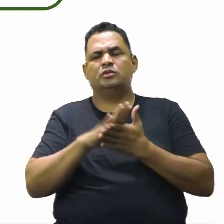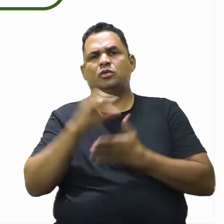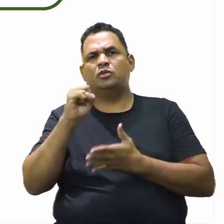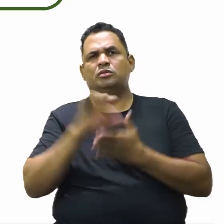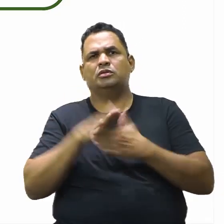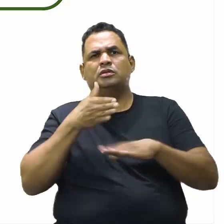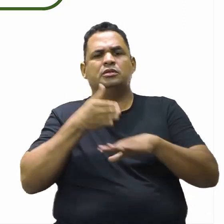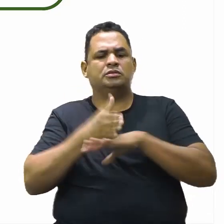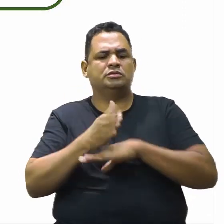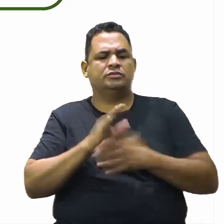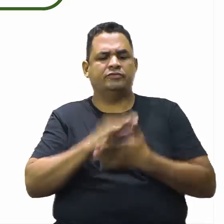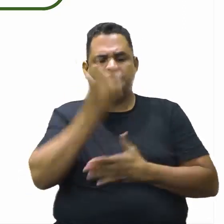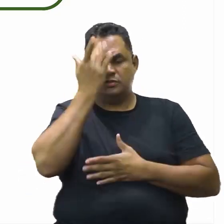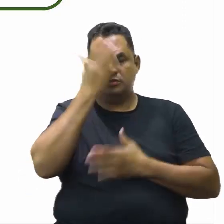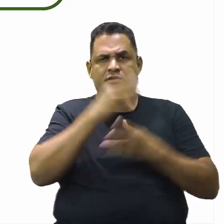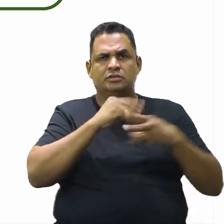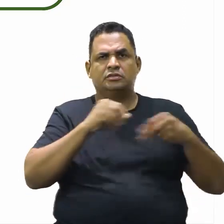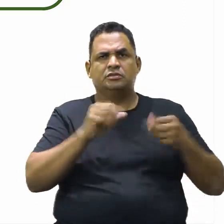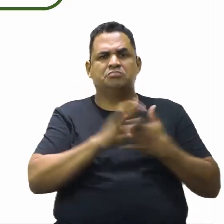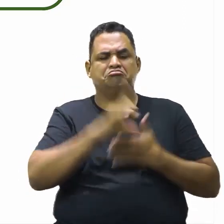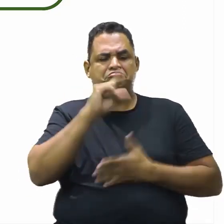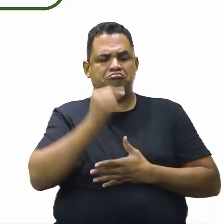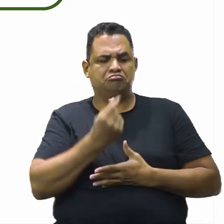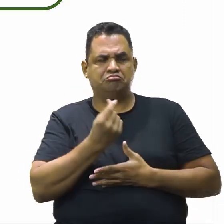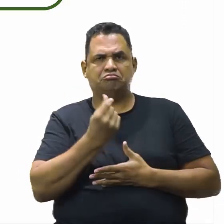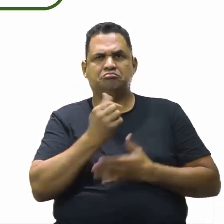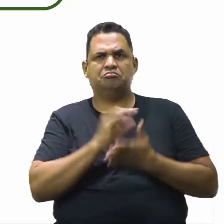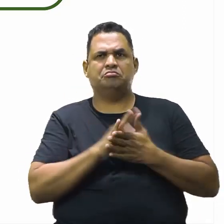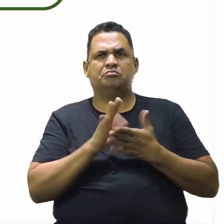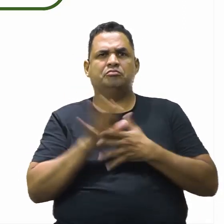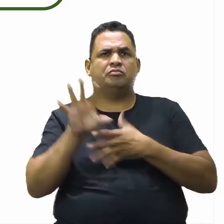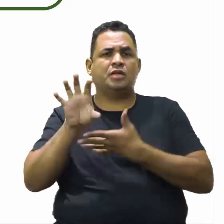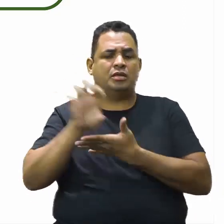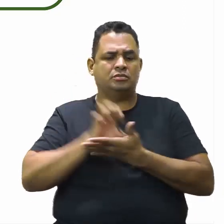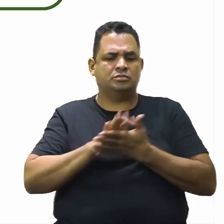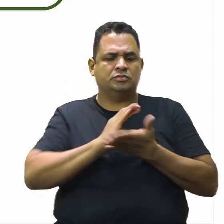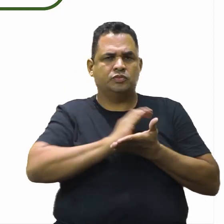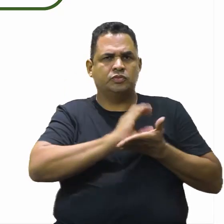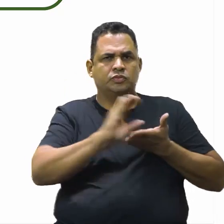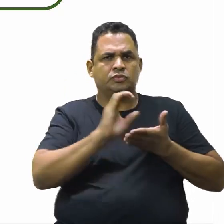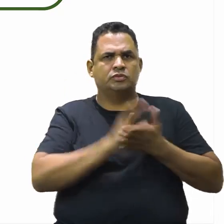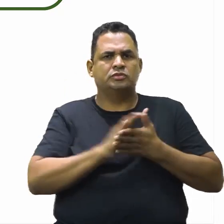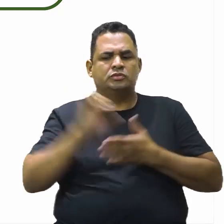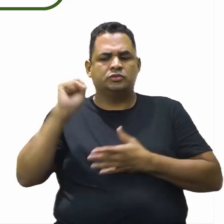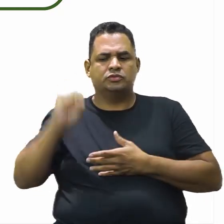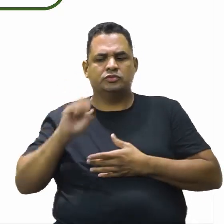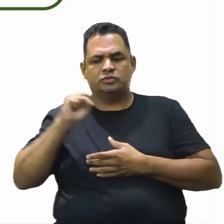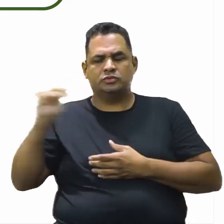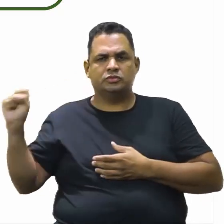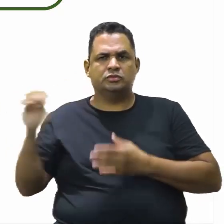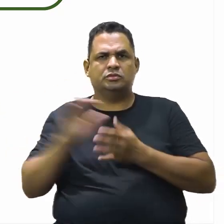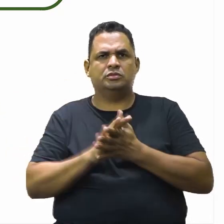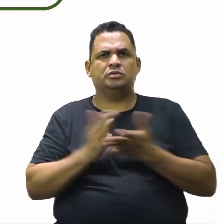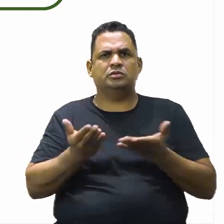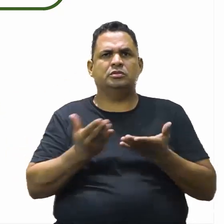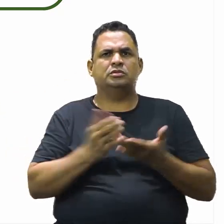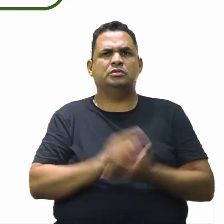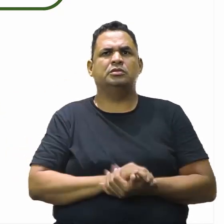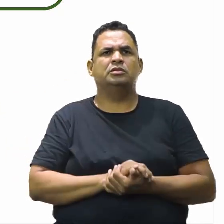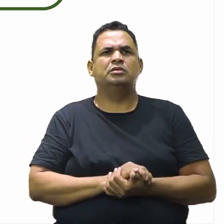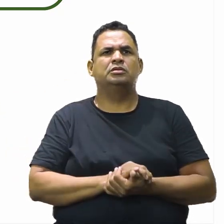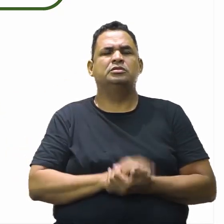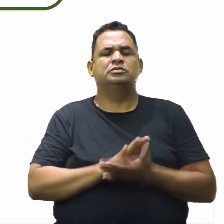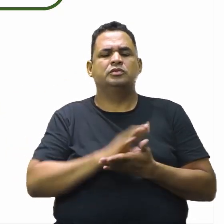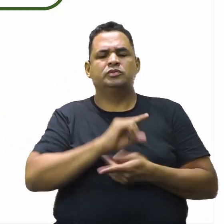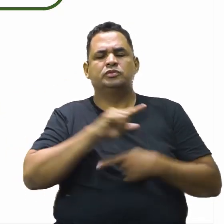acesso fácil à terra, de baixo custo, que atraiu aí investidores lá do Sul e Sudeste, com